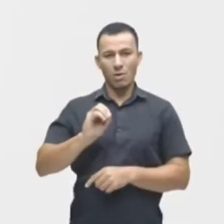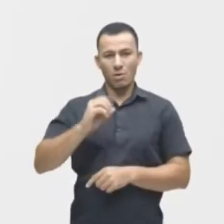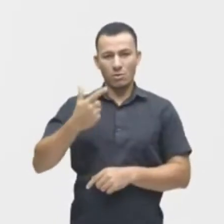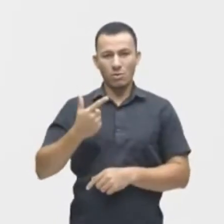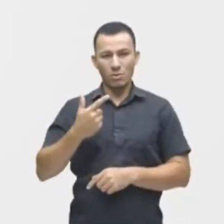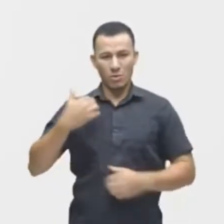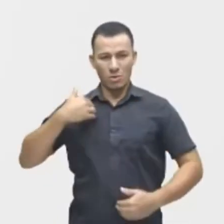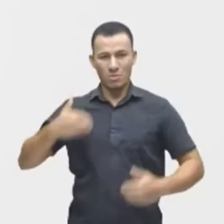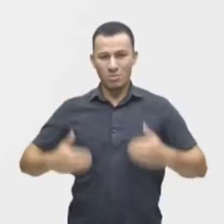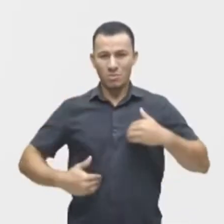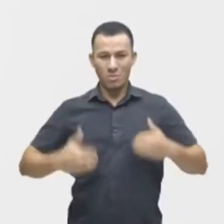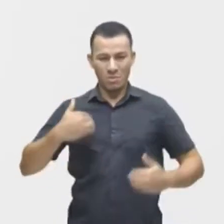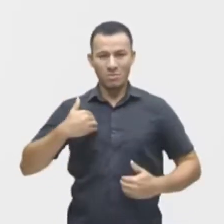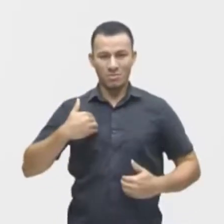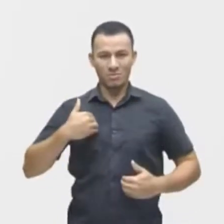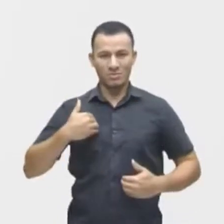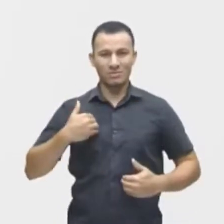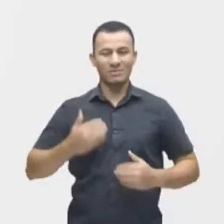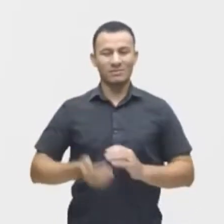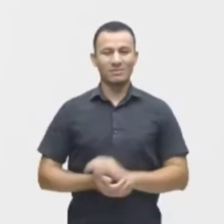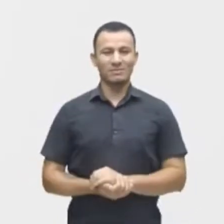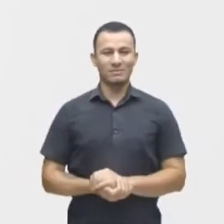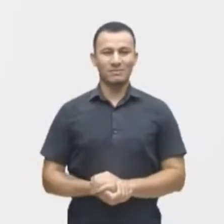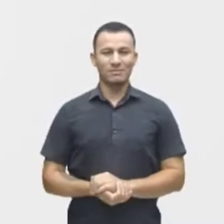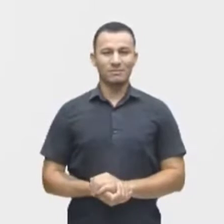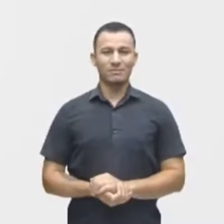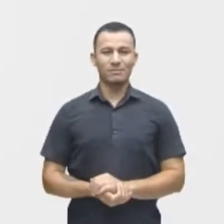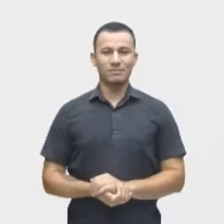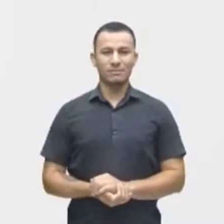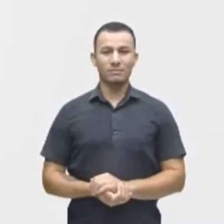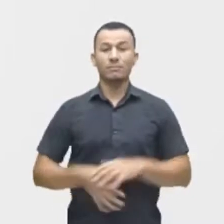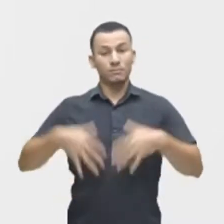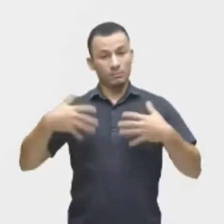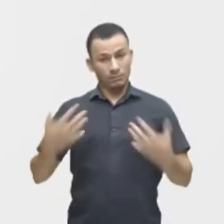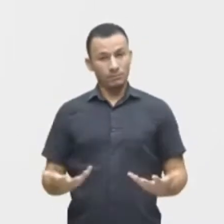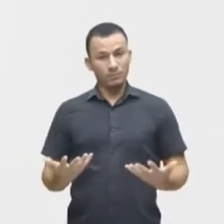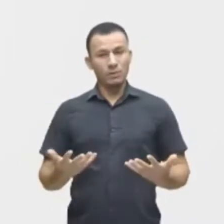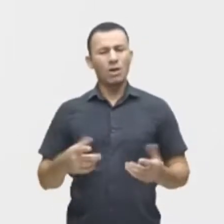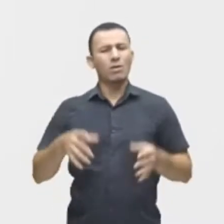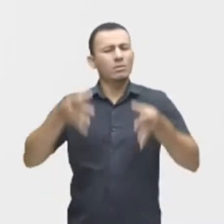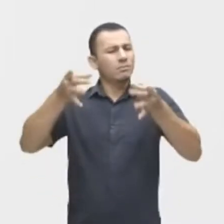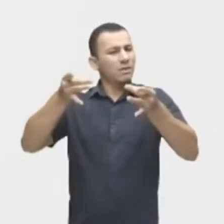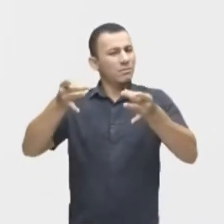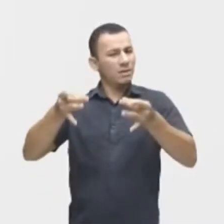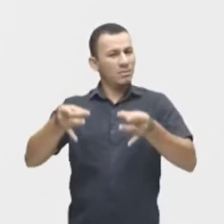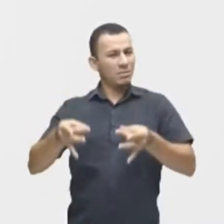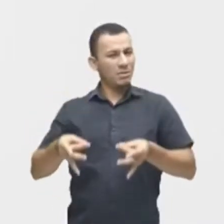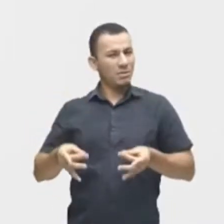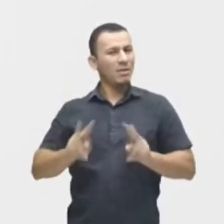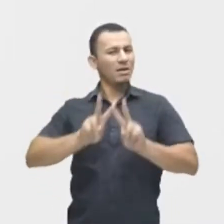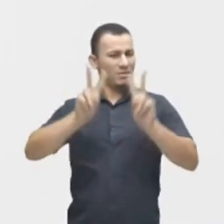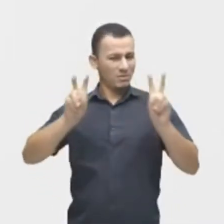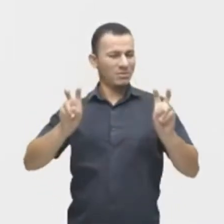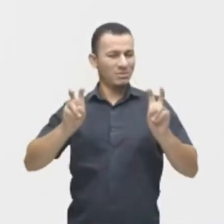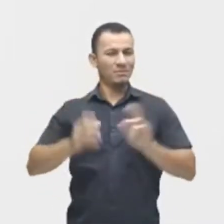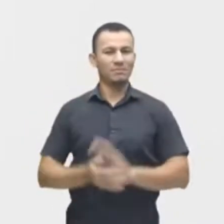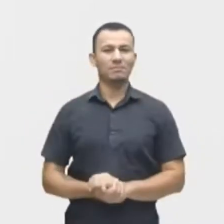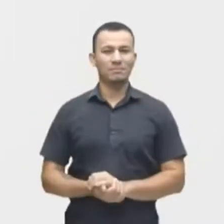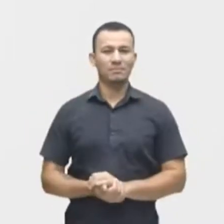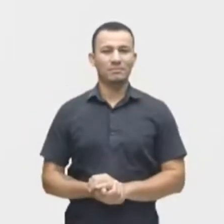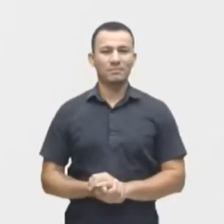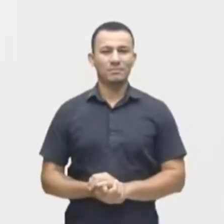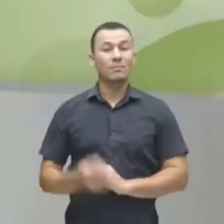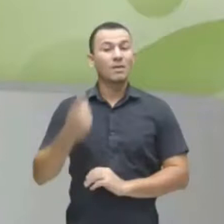corpo. Tudo bem? Então, nós vamos ter detalhes sobre isso. Olha aí que vocês